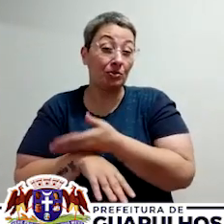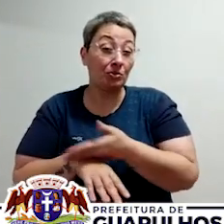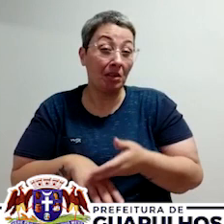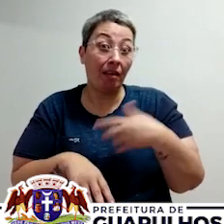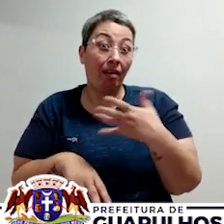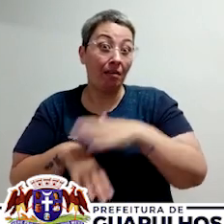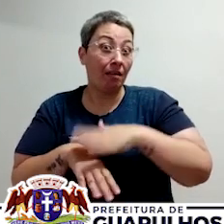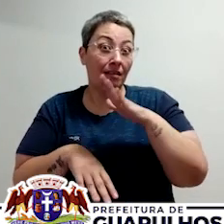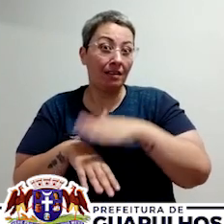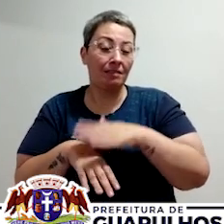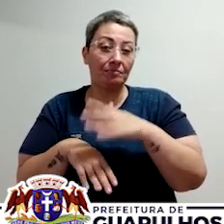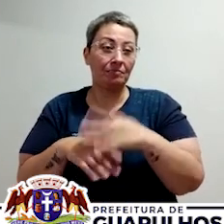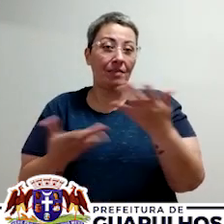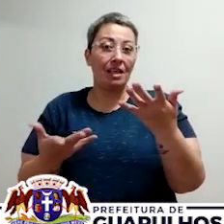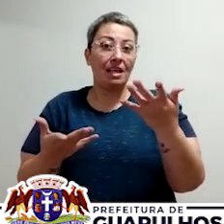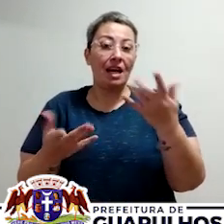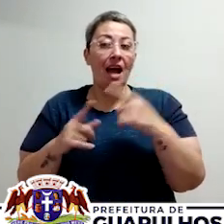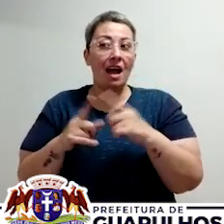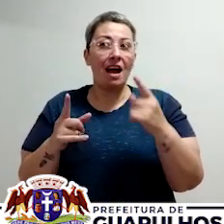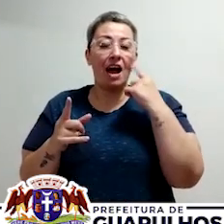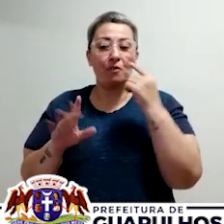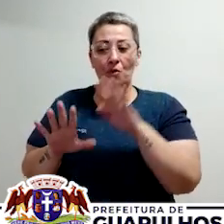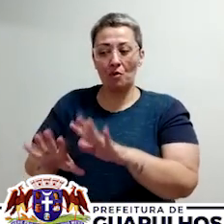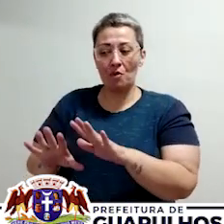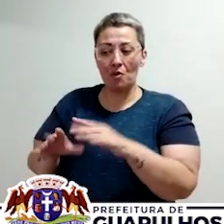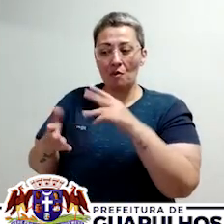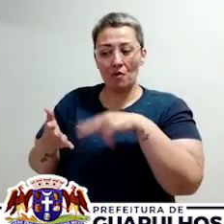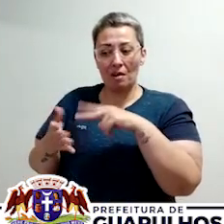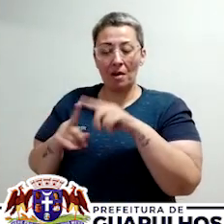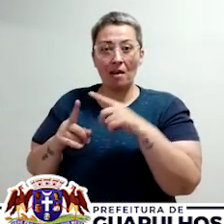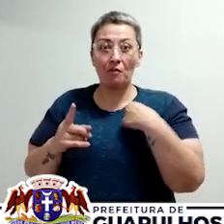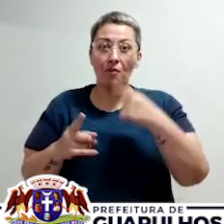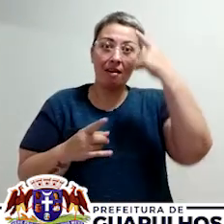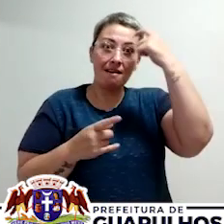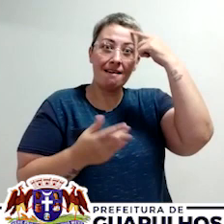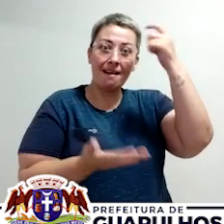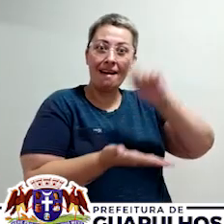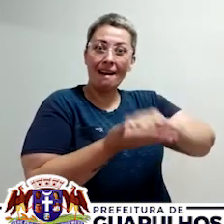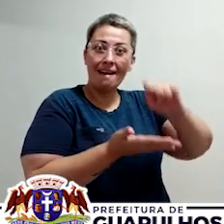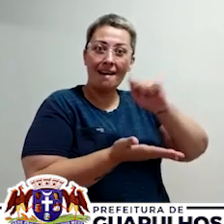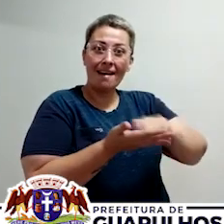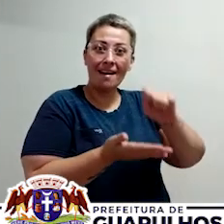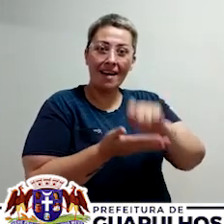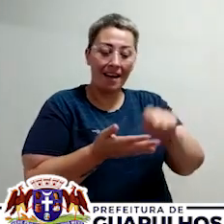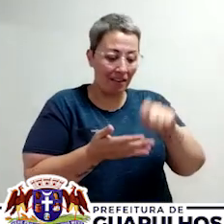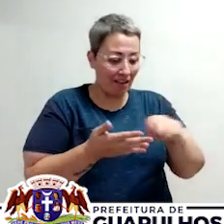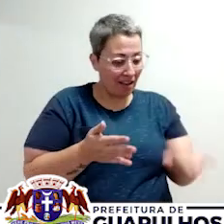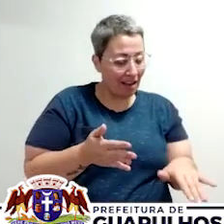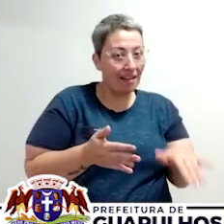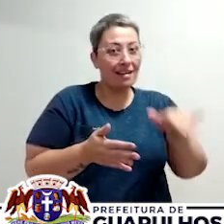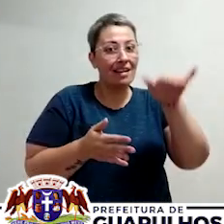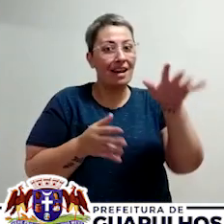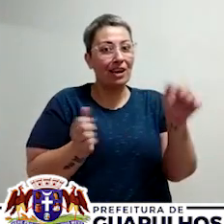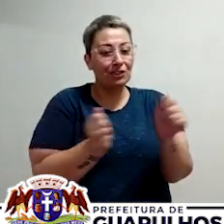querer mais, eu cismei um dia de alargar a troca. Comecei a fabricar tijolo para, em algum lugar, uma